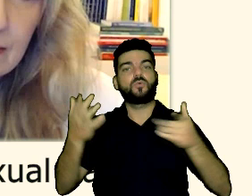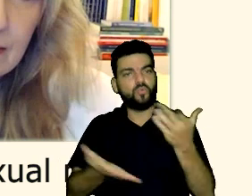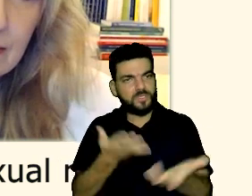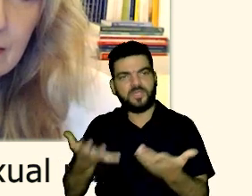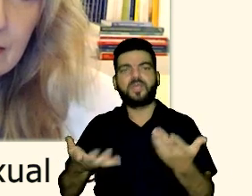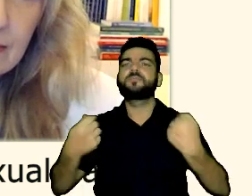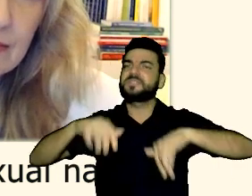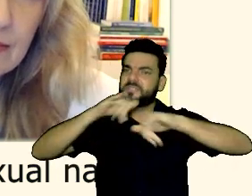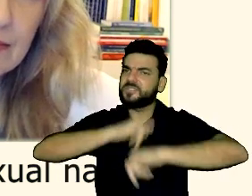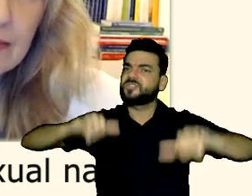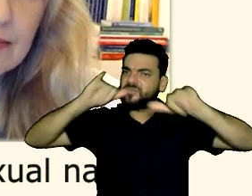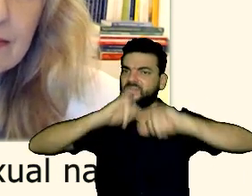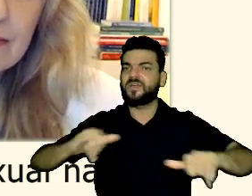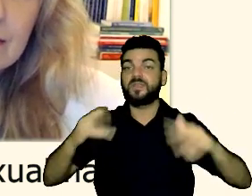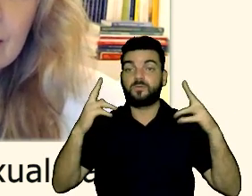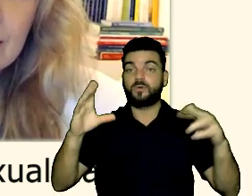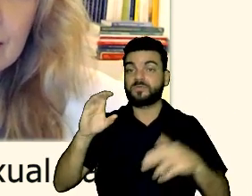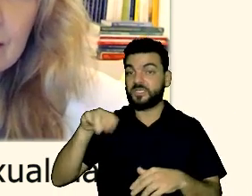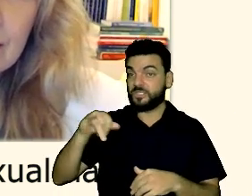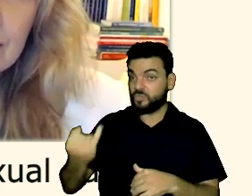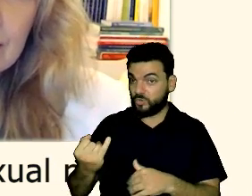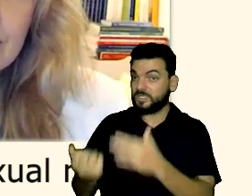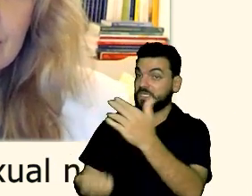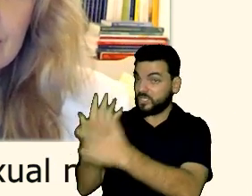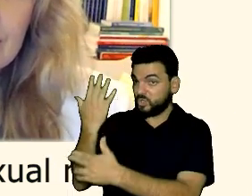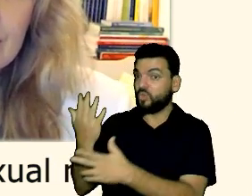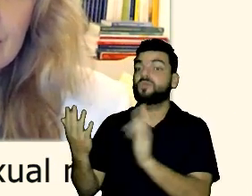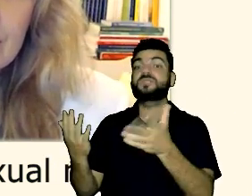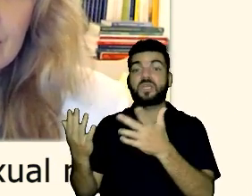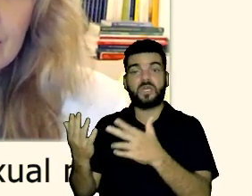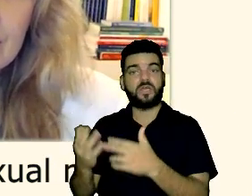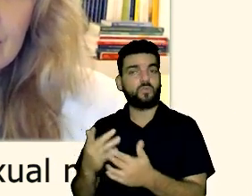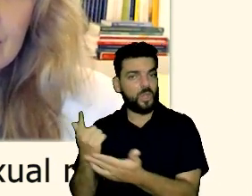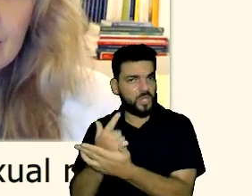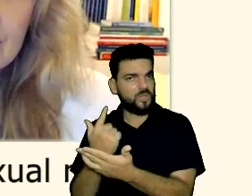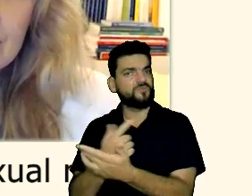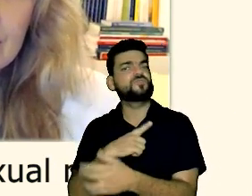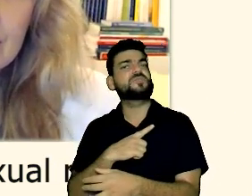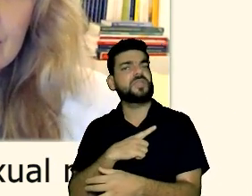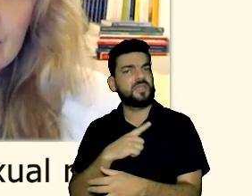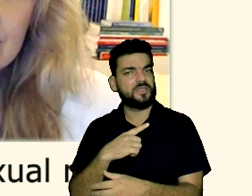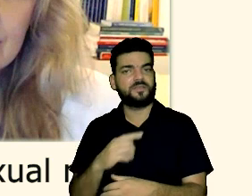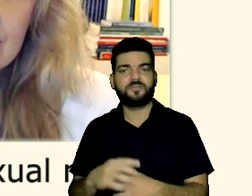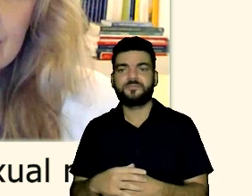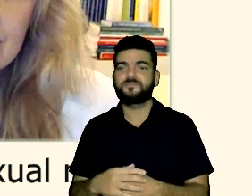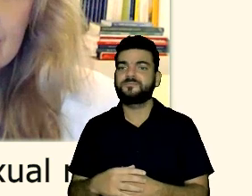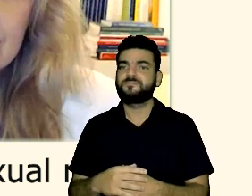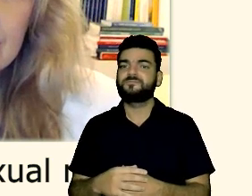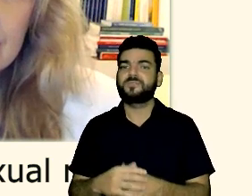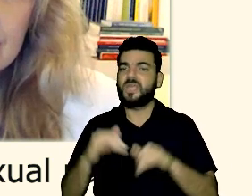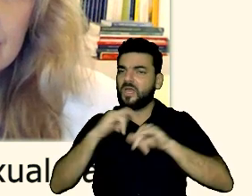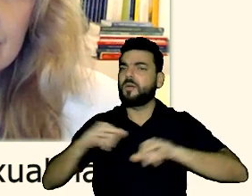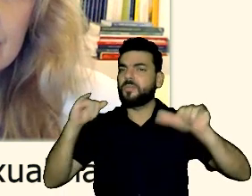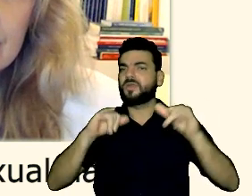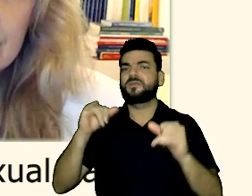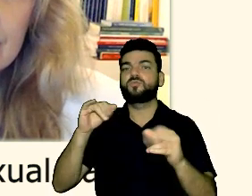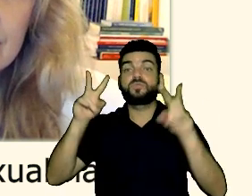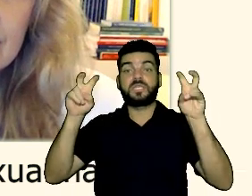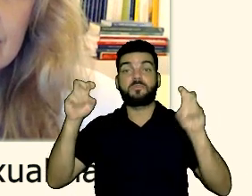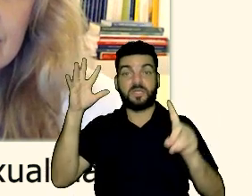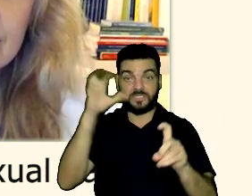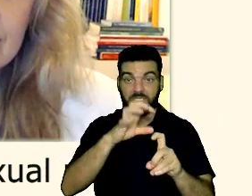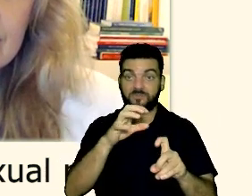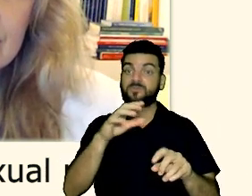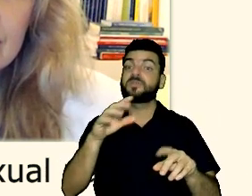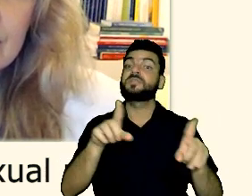nós precisamos mesmo fazer campanhas, como o CNJ agora regulamentou através de uma cartilha, a campanha de